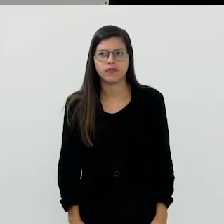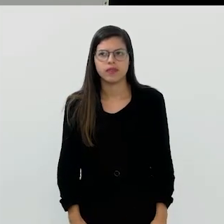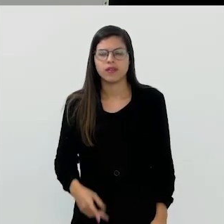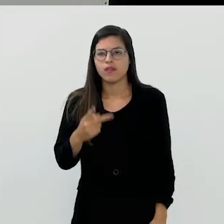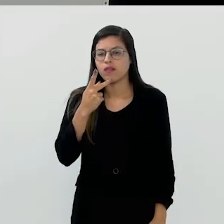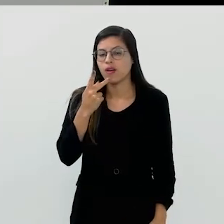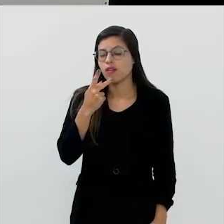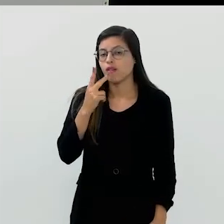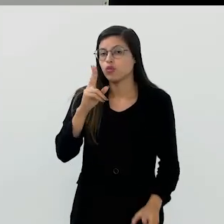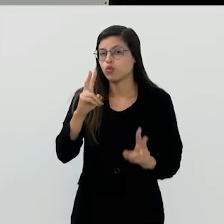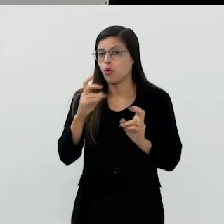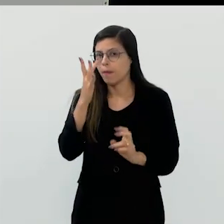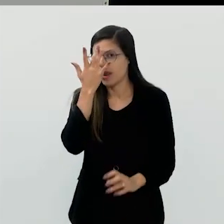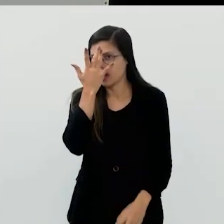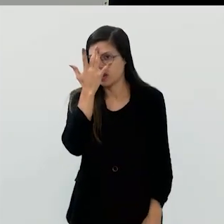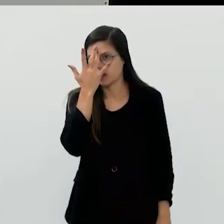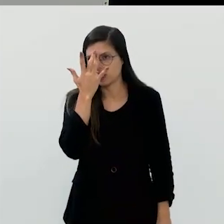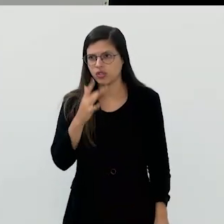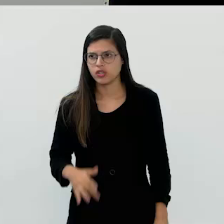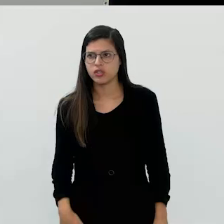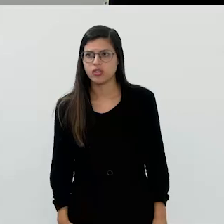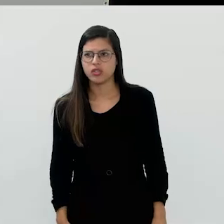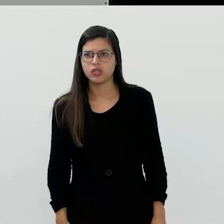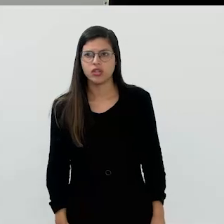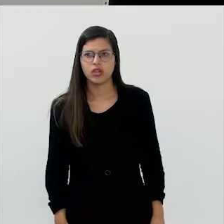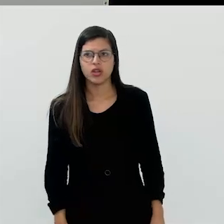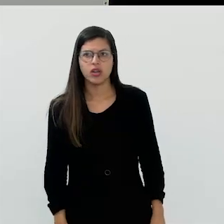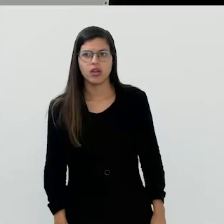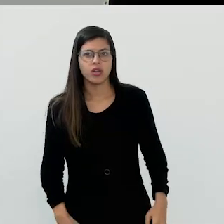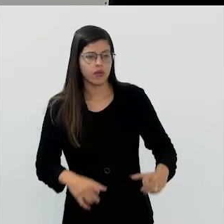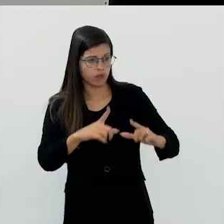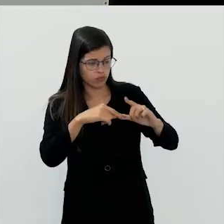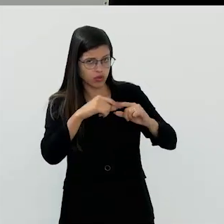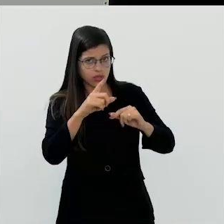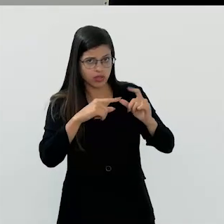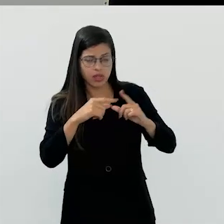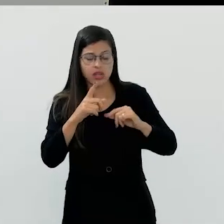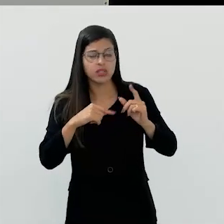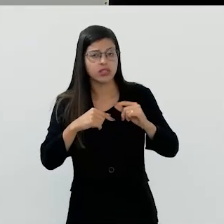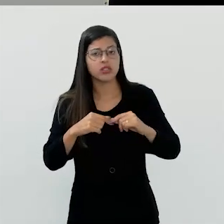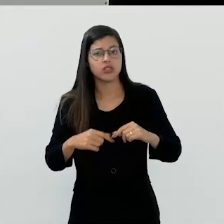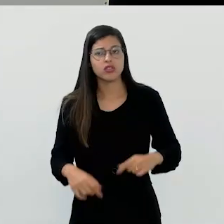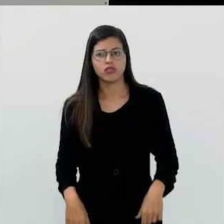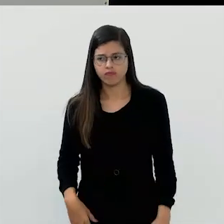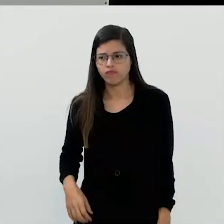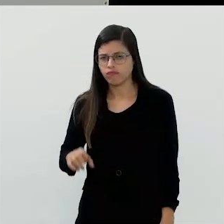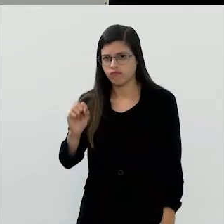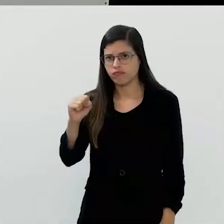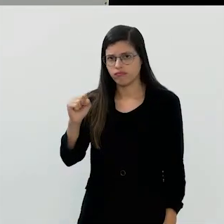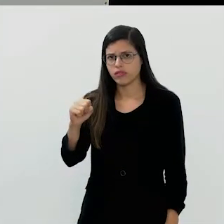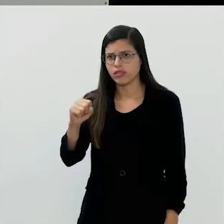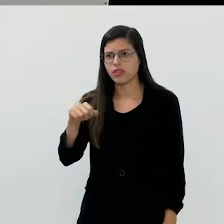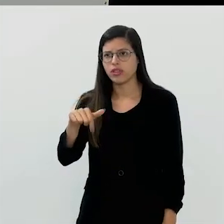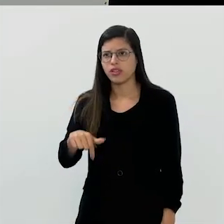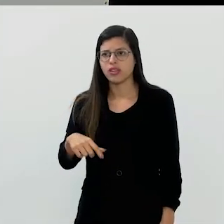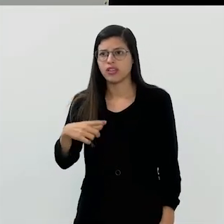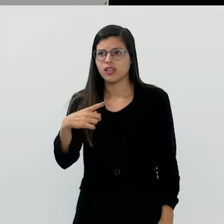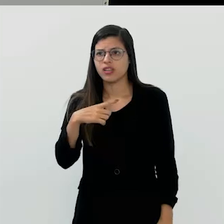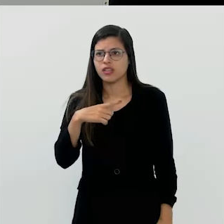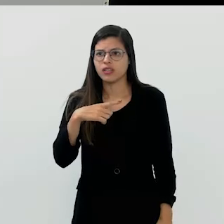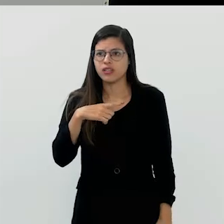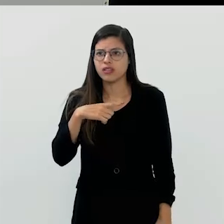que falava sobre a Índia, né? Mocidade Alegre? Não, na Mocidade Independente. De Padre Miguel? Isso. Com esse carvalhão aí do